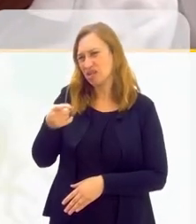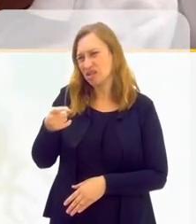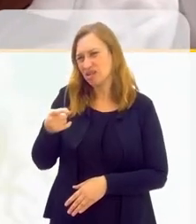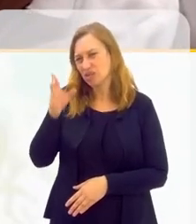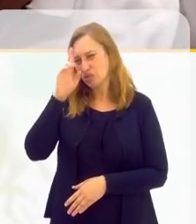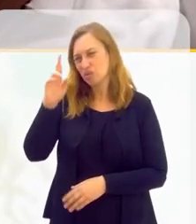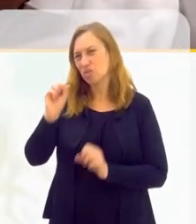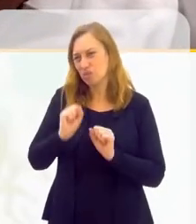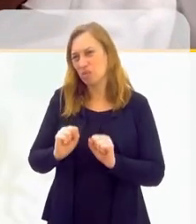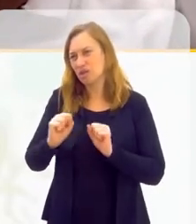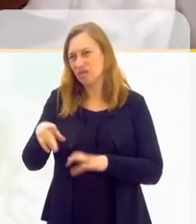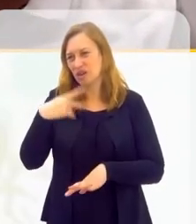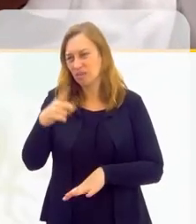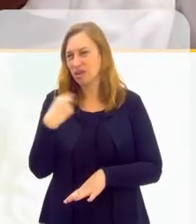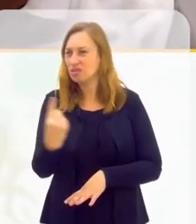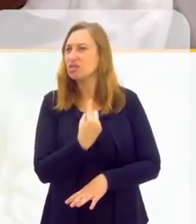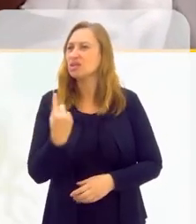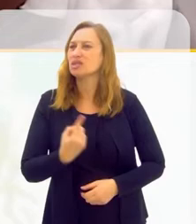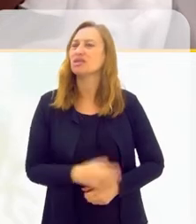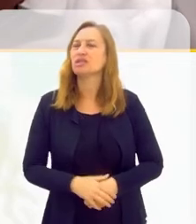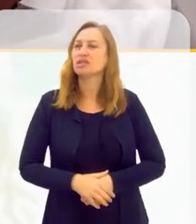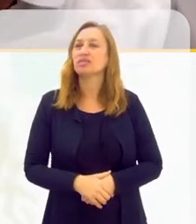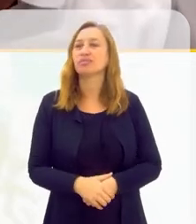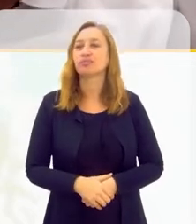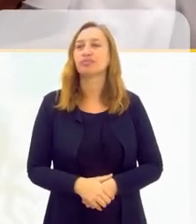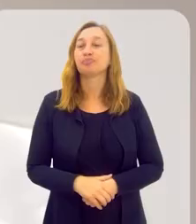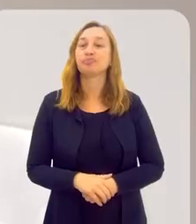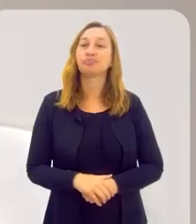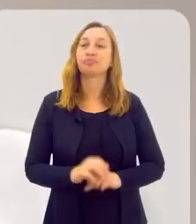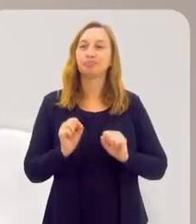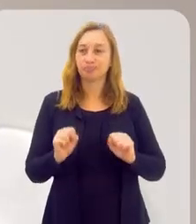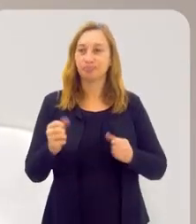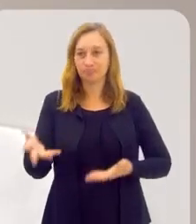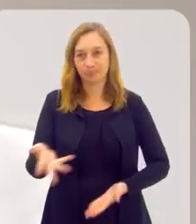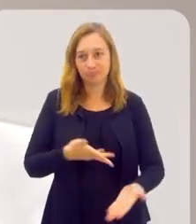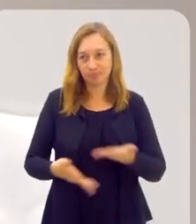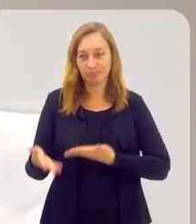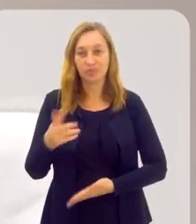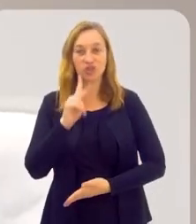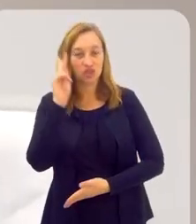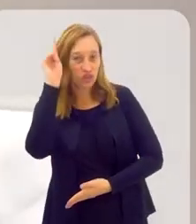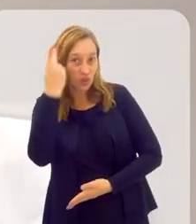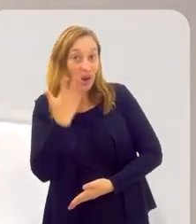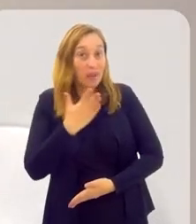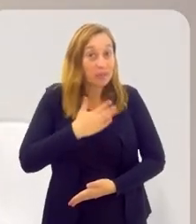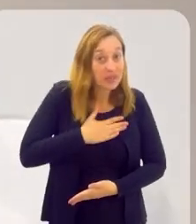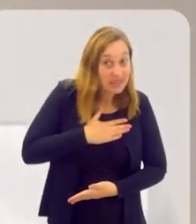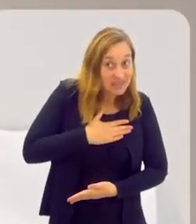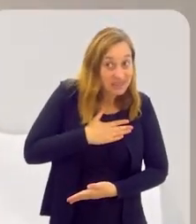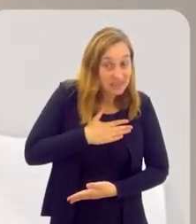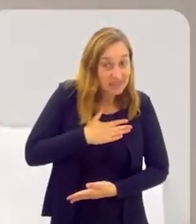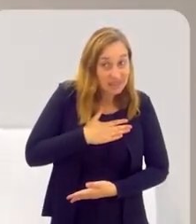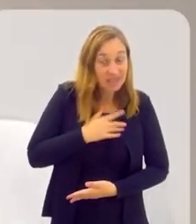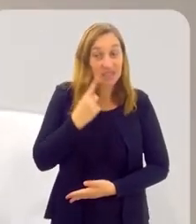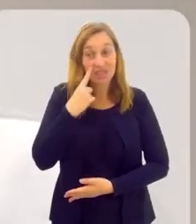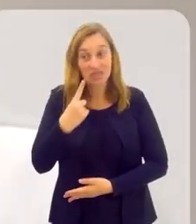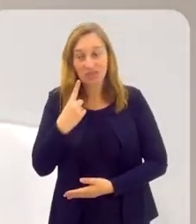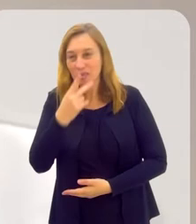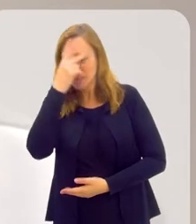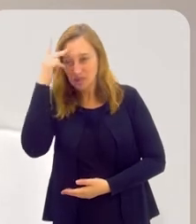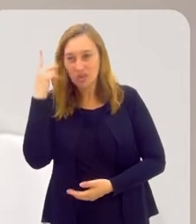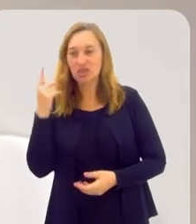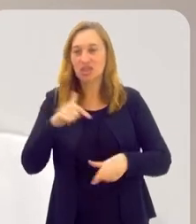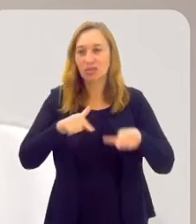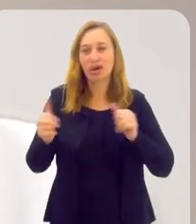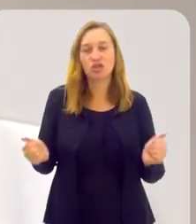assim que você possa contar? Olha, eu posso partilhar uma história minha e de atletas que trabalharam